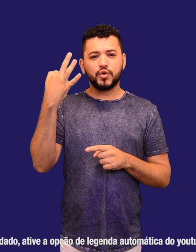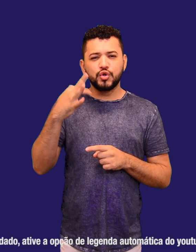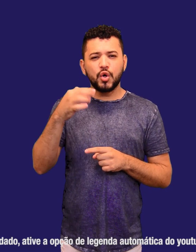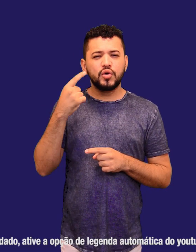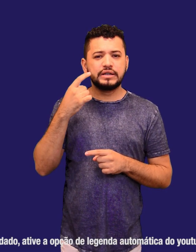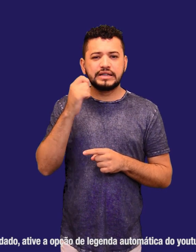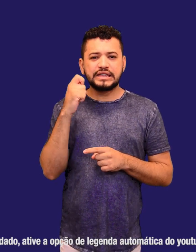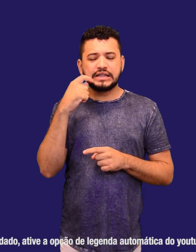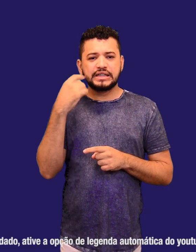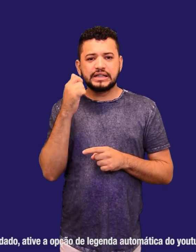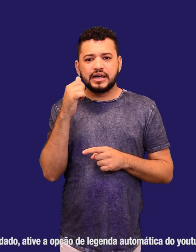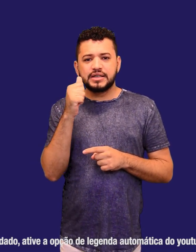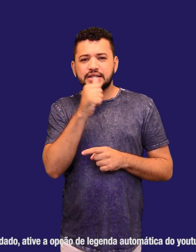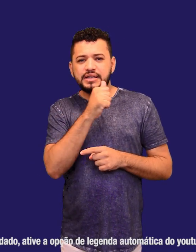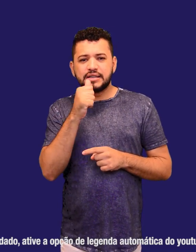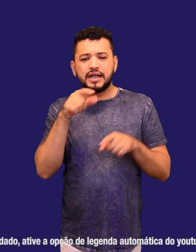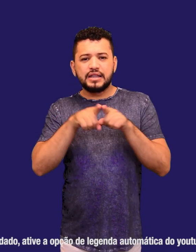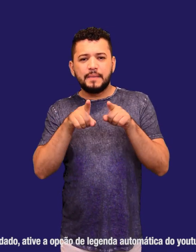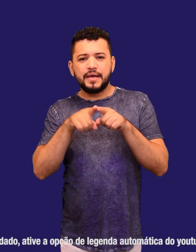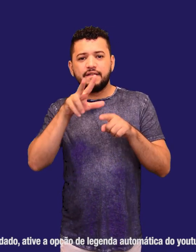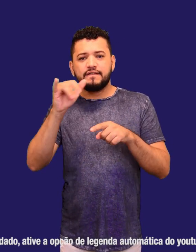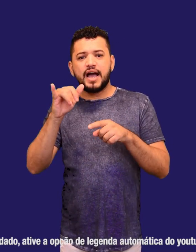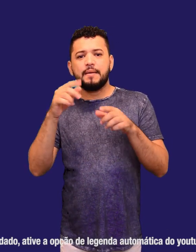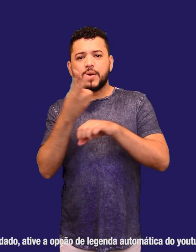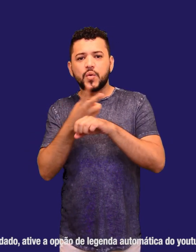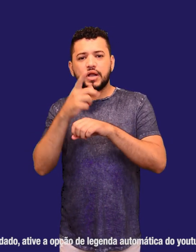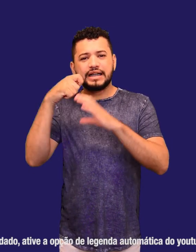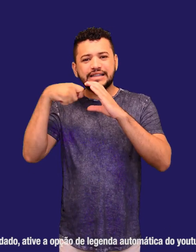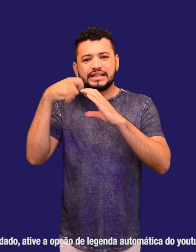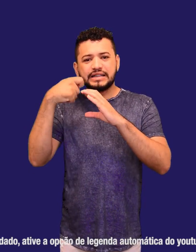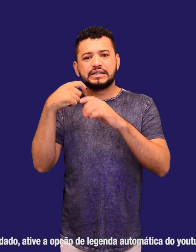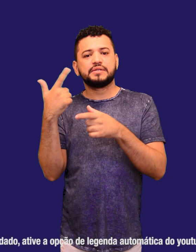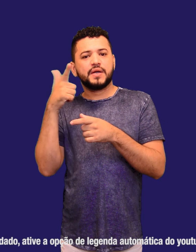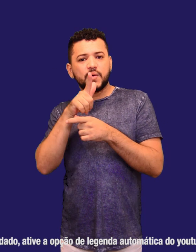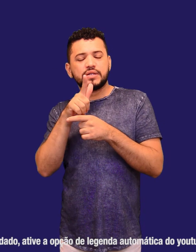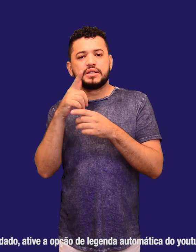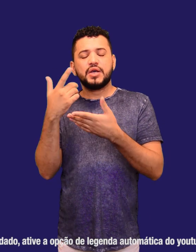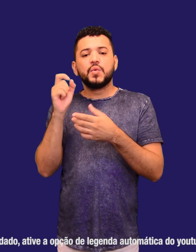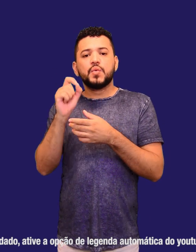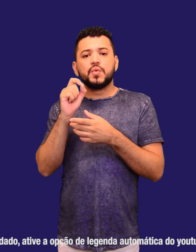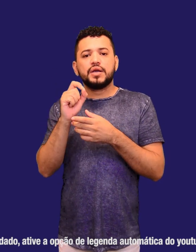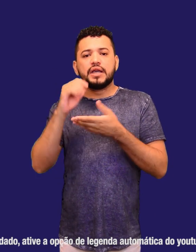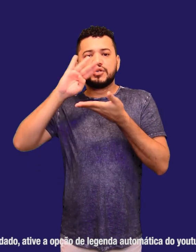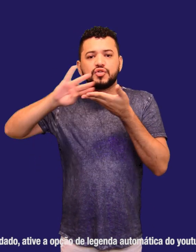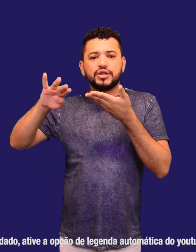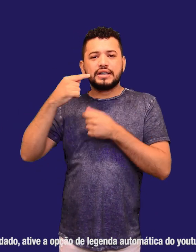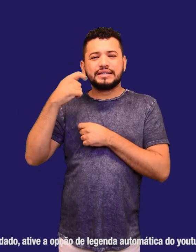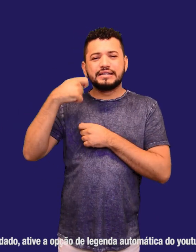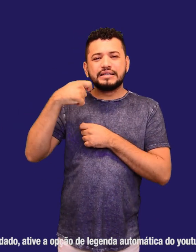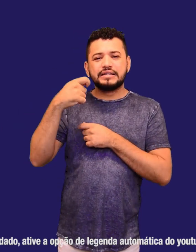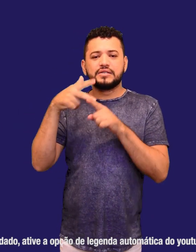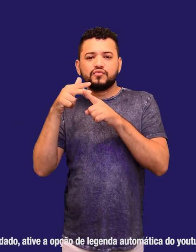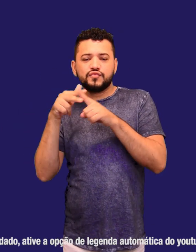algum problema ali na saúde, a gente procura um médico. Então é muito importante realmente investir nesse autoconhecimento, nesse